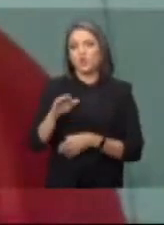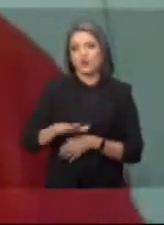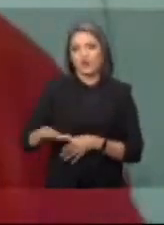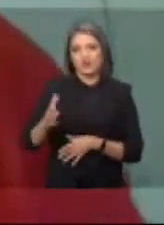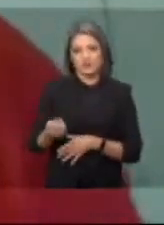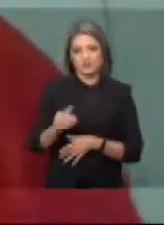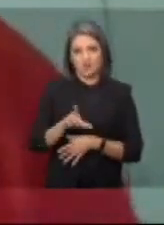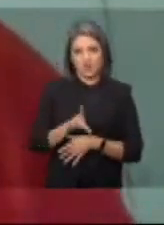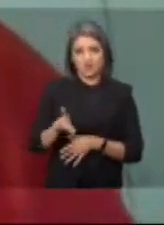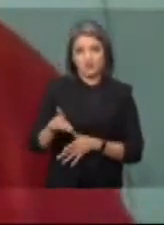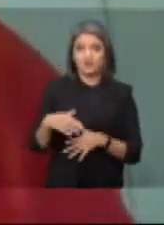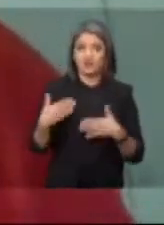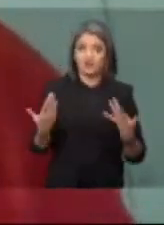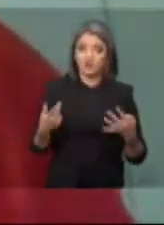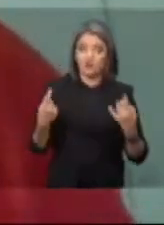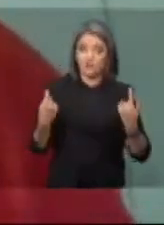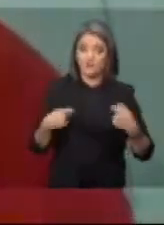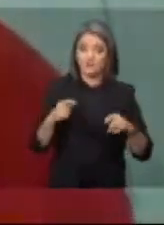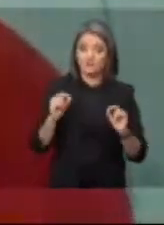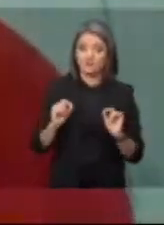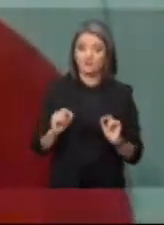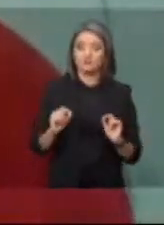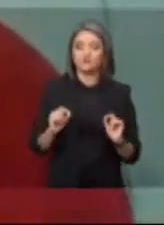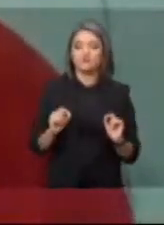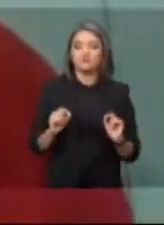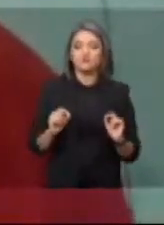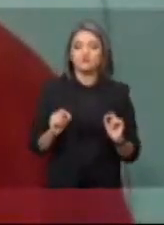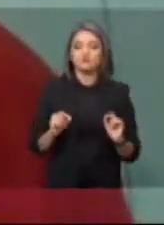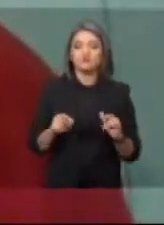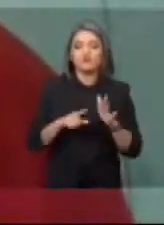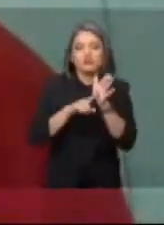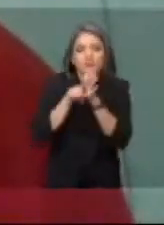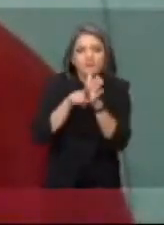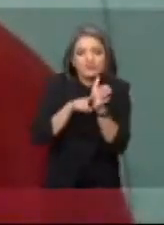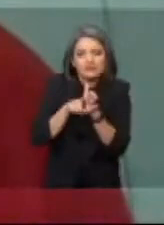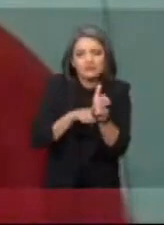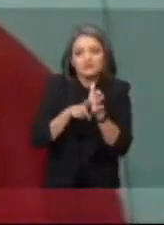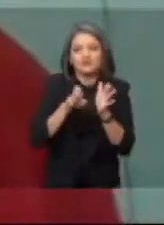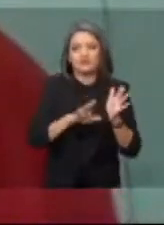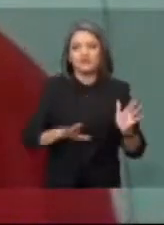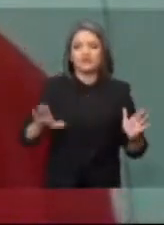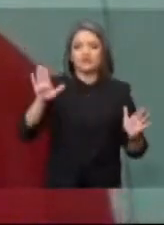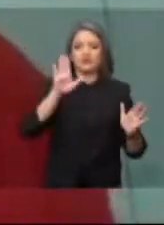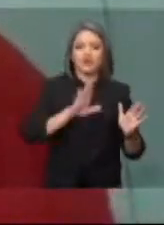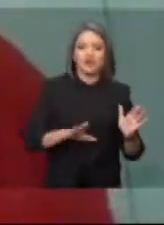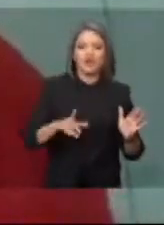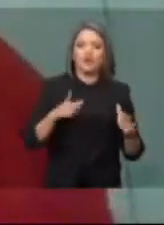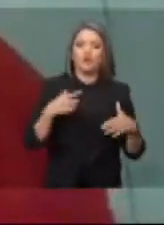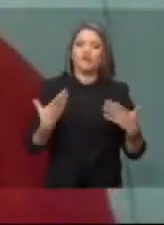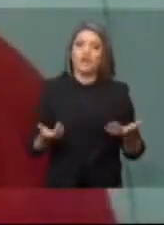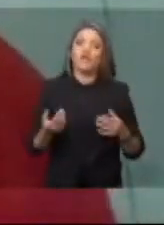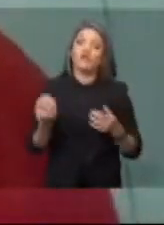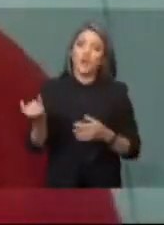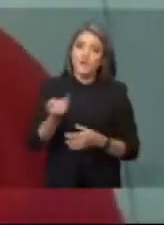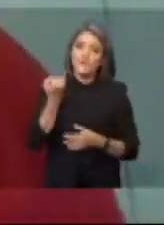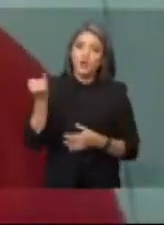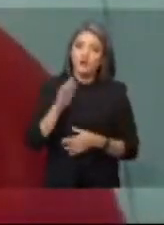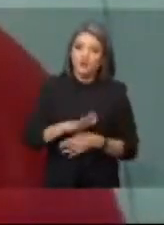necessidade, quando falamos de pesquisa nacional de levantamento, que as crianças sejam